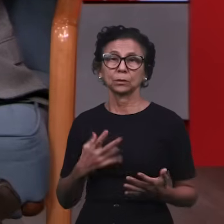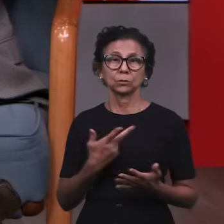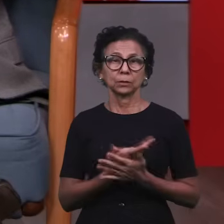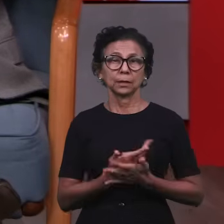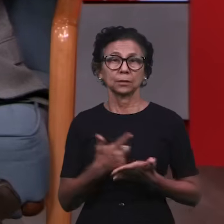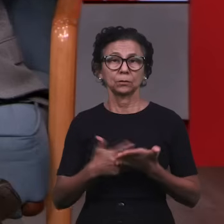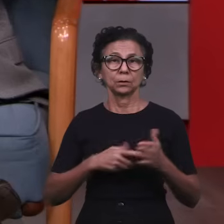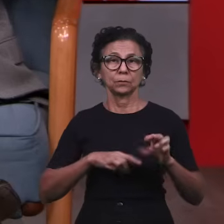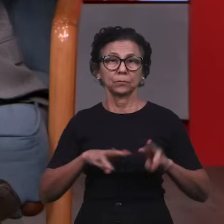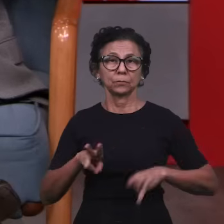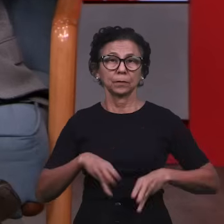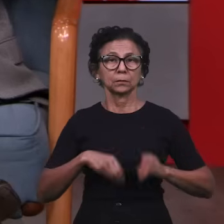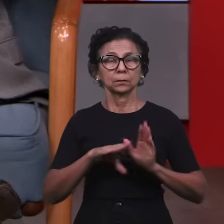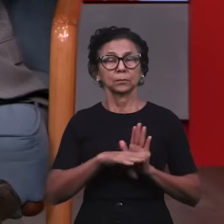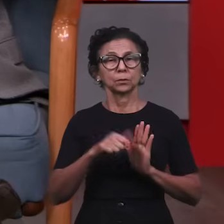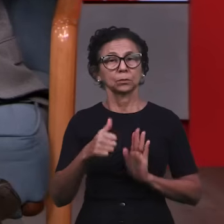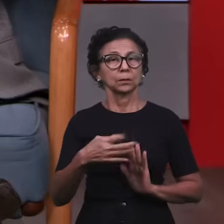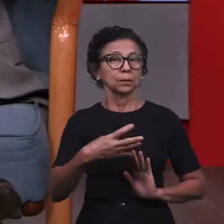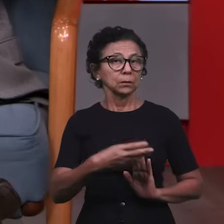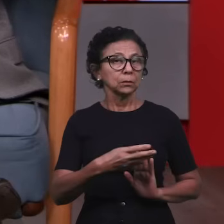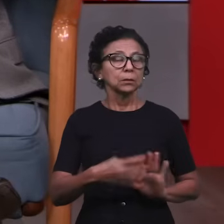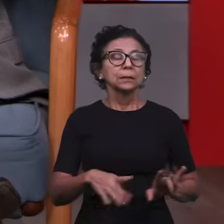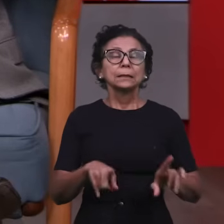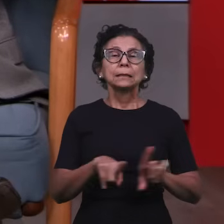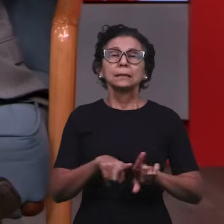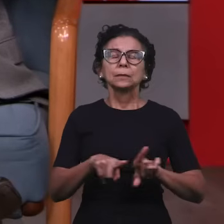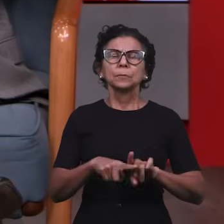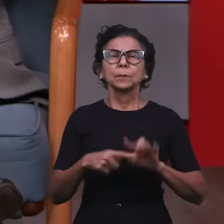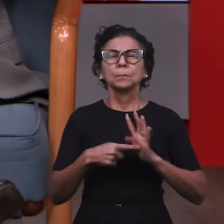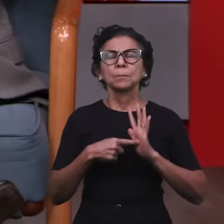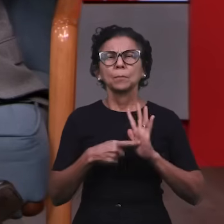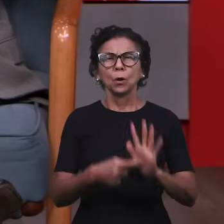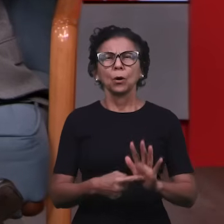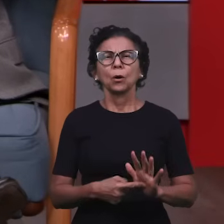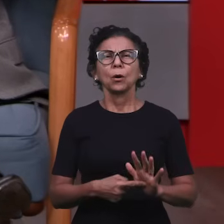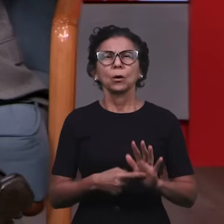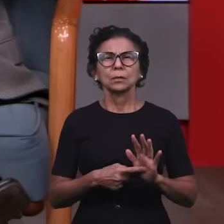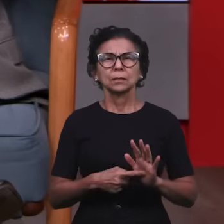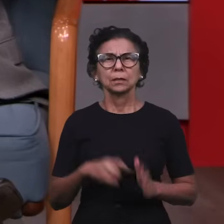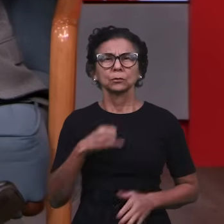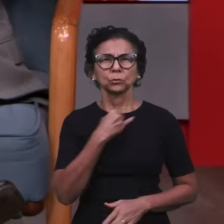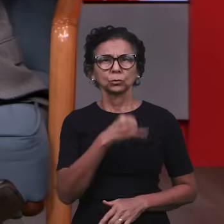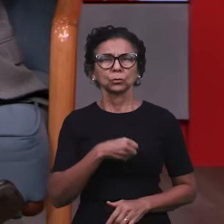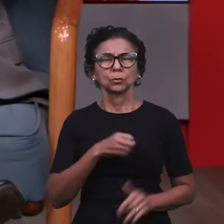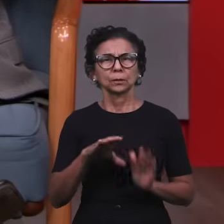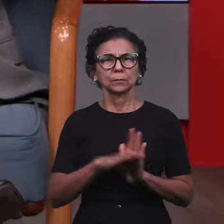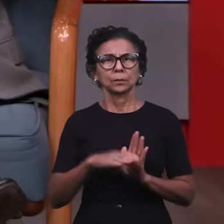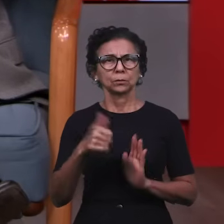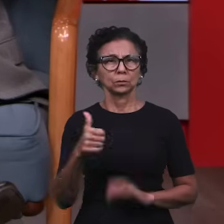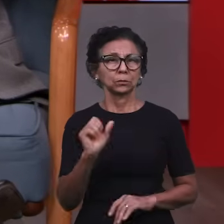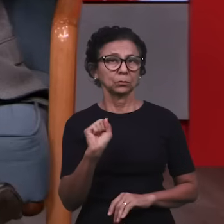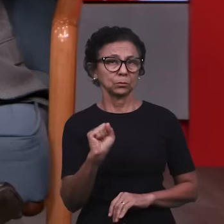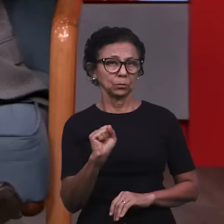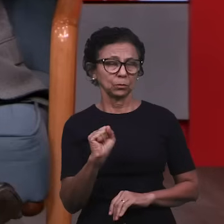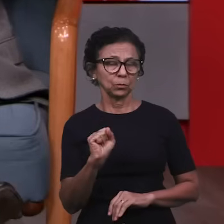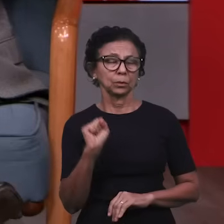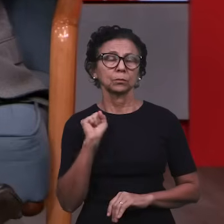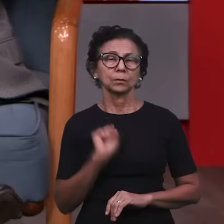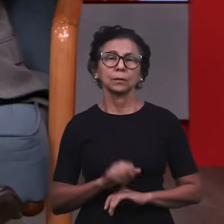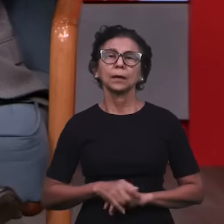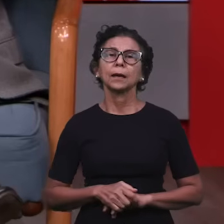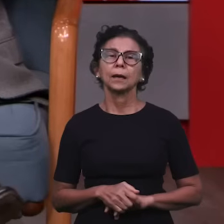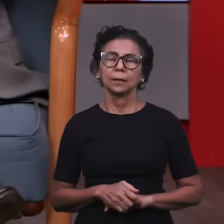capítulo 14 de Marcos e também no capítulo 18 do Evangelho de João.